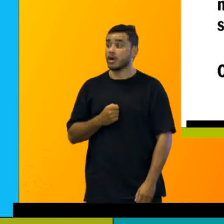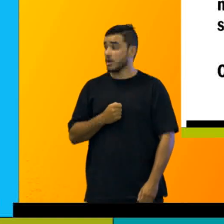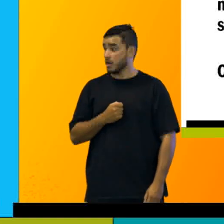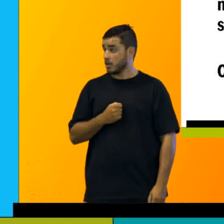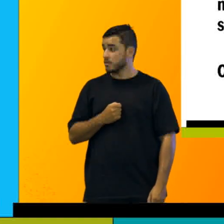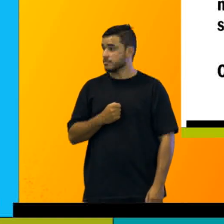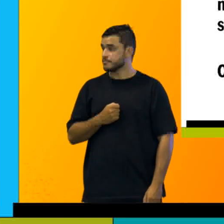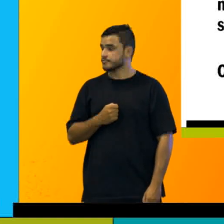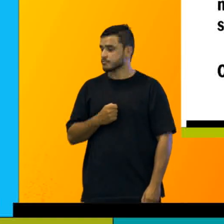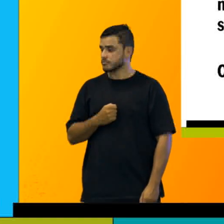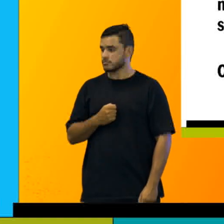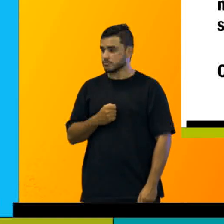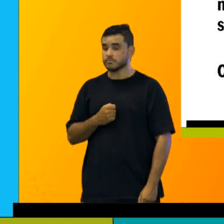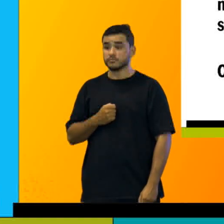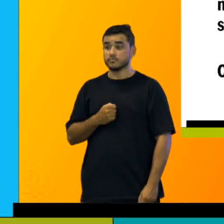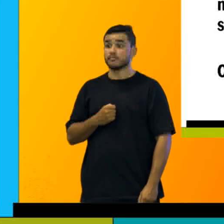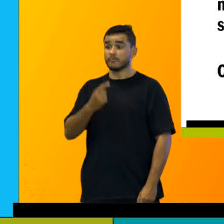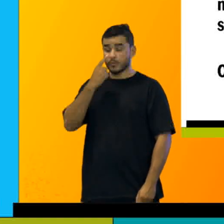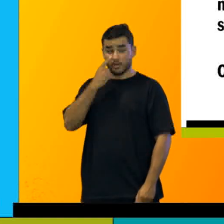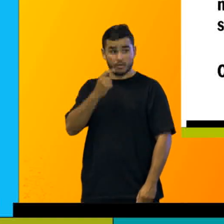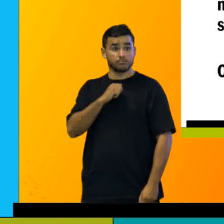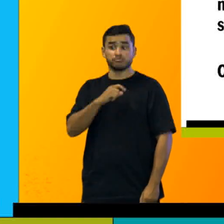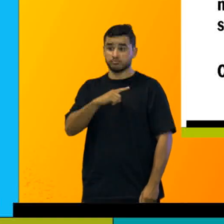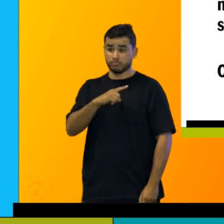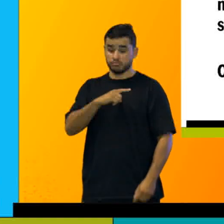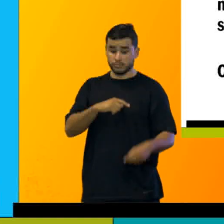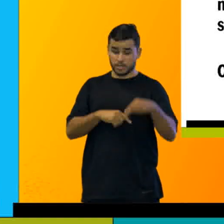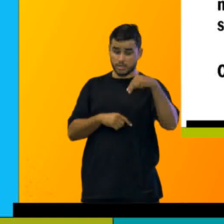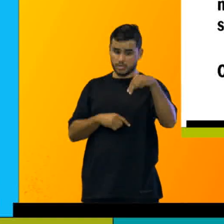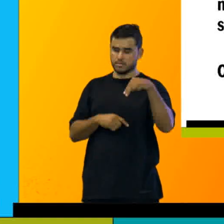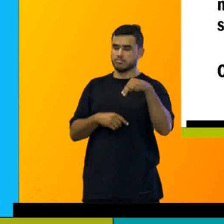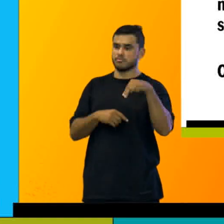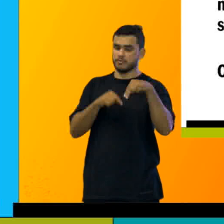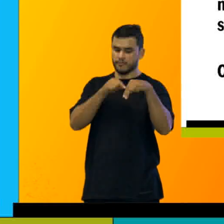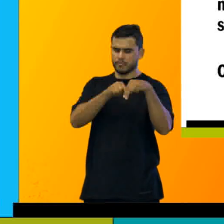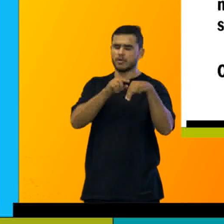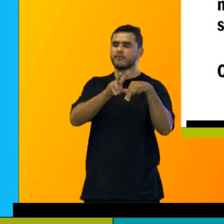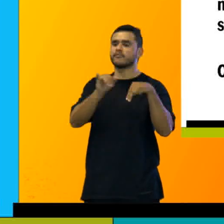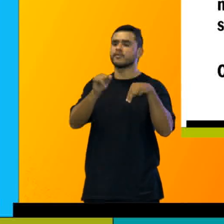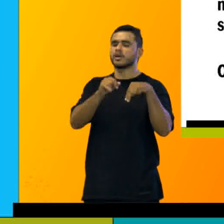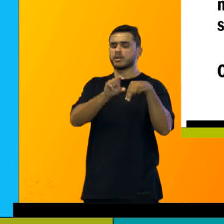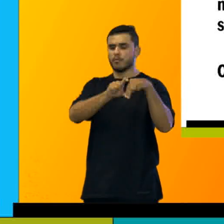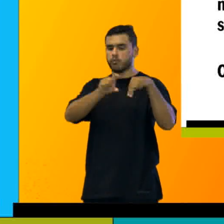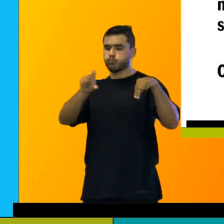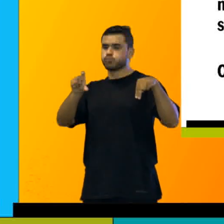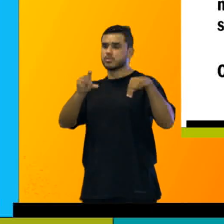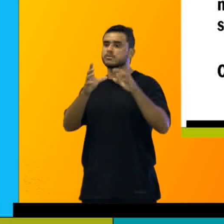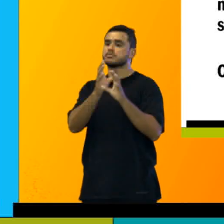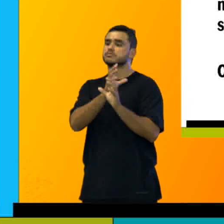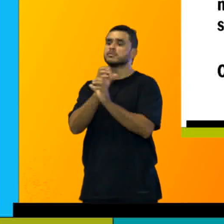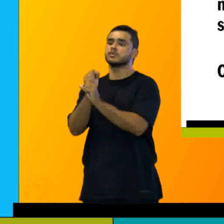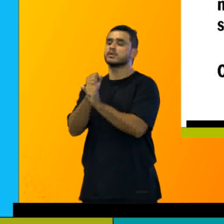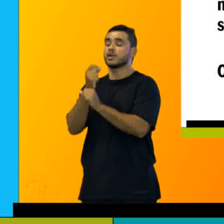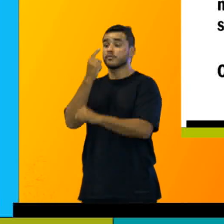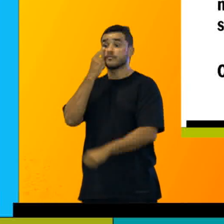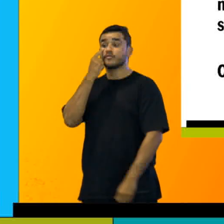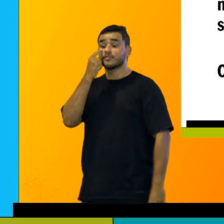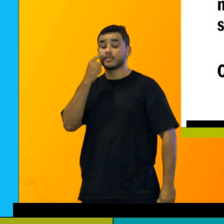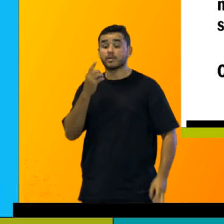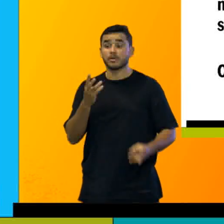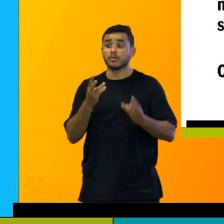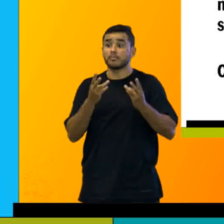Conduzindo a grandes valores de N. Uma maneira adequada de informar essas grandes quantidades é utilizar